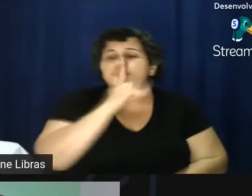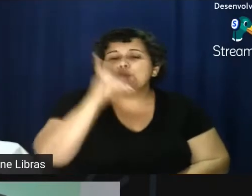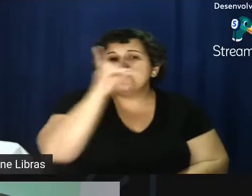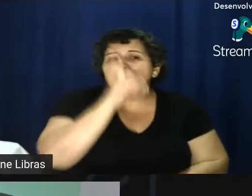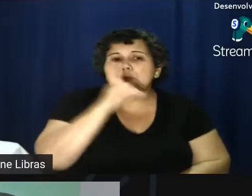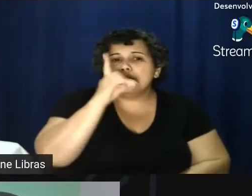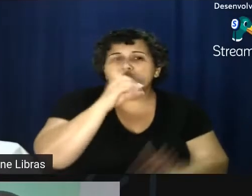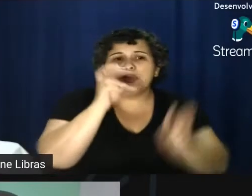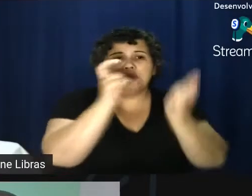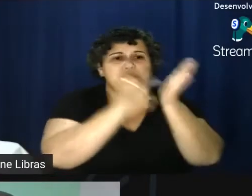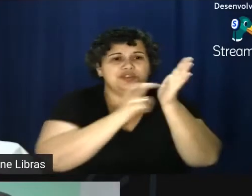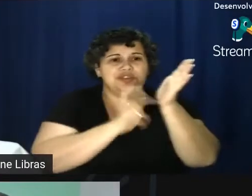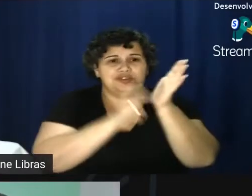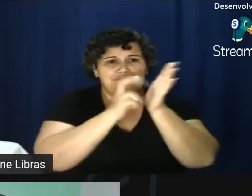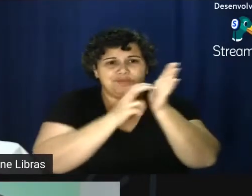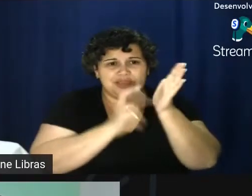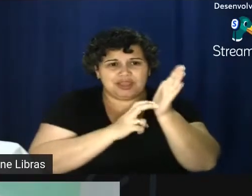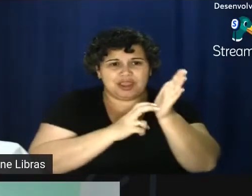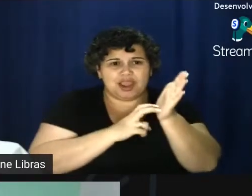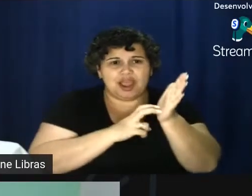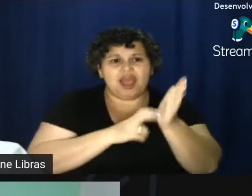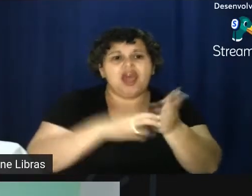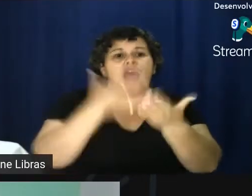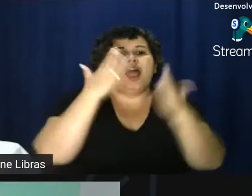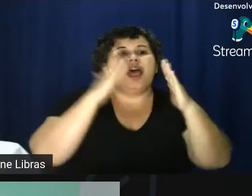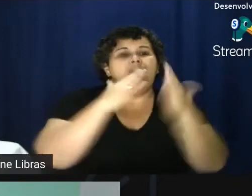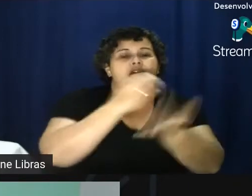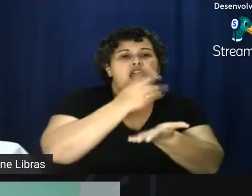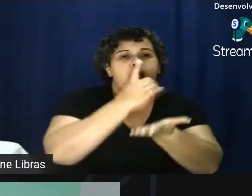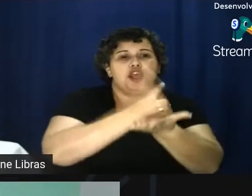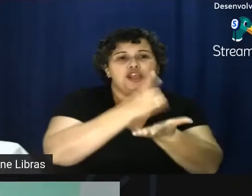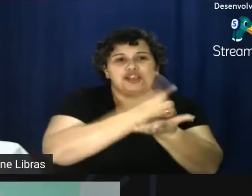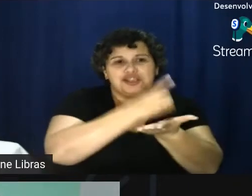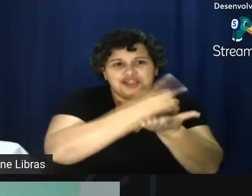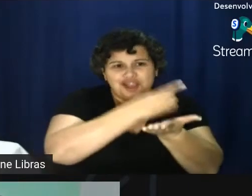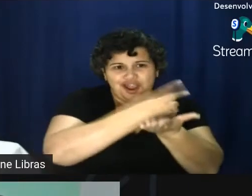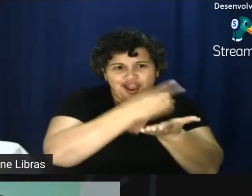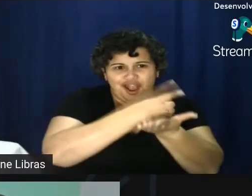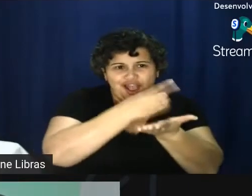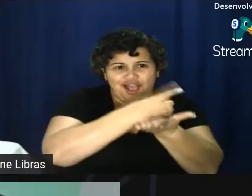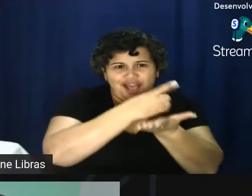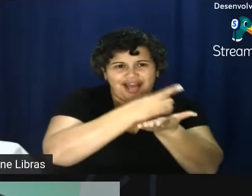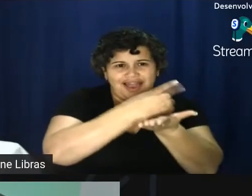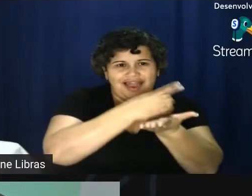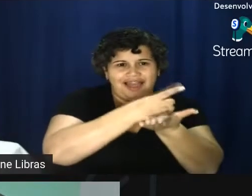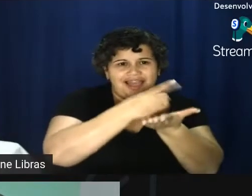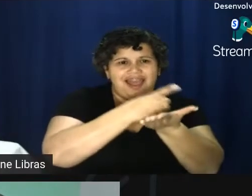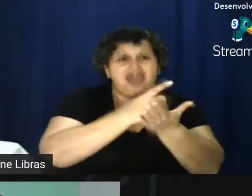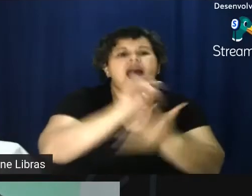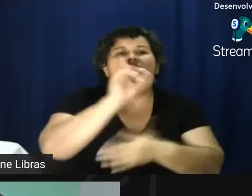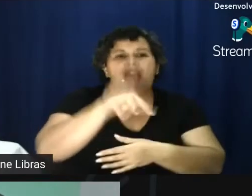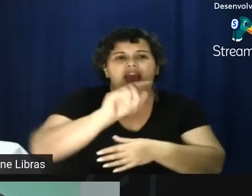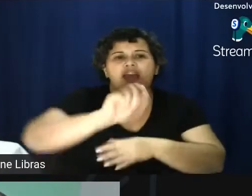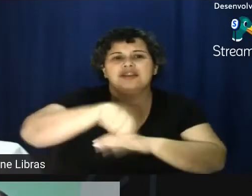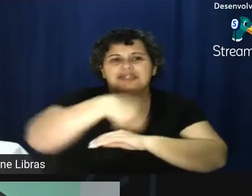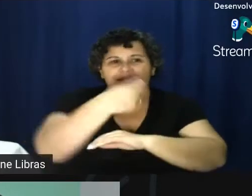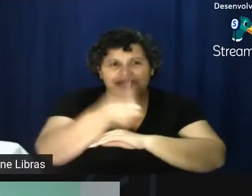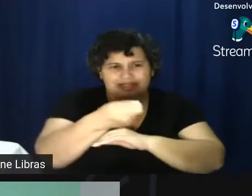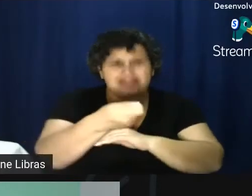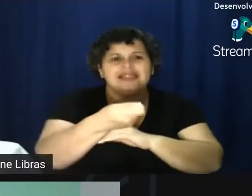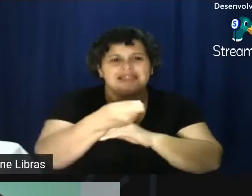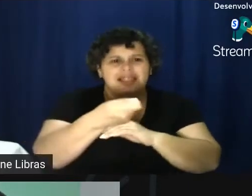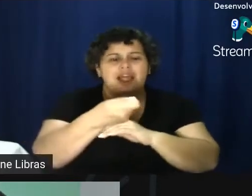escola bíblica do dominical, né? Esse é o sinal de EBD para quem não conhece, escola bíblica do